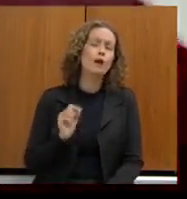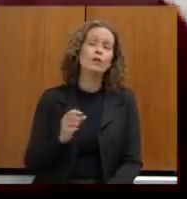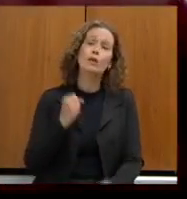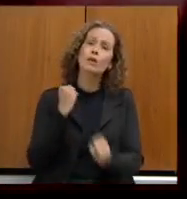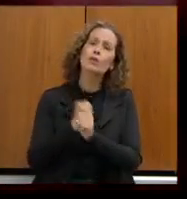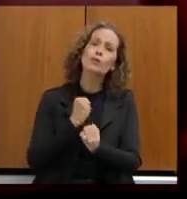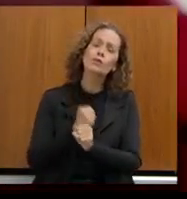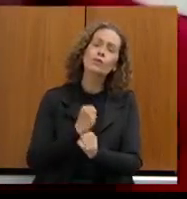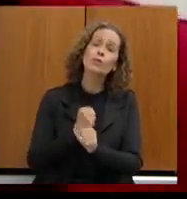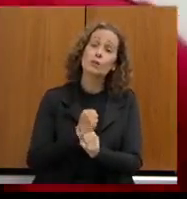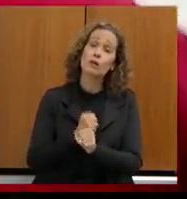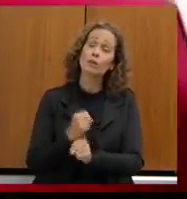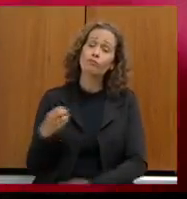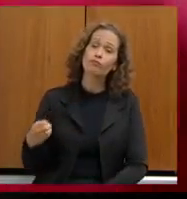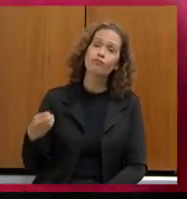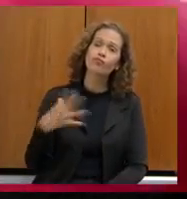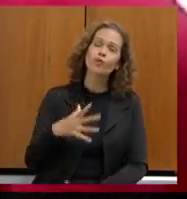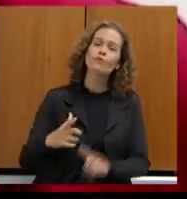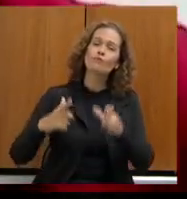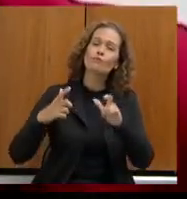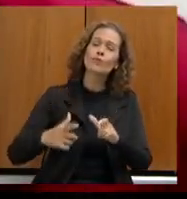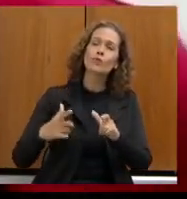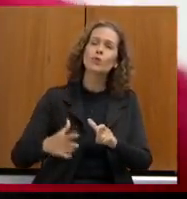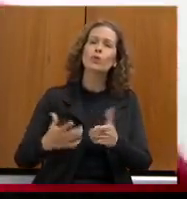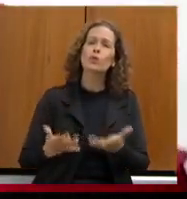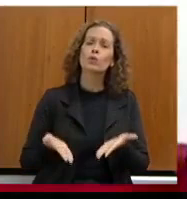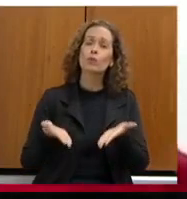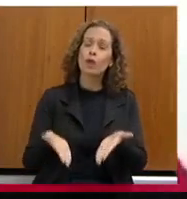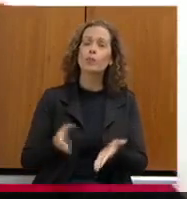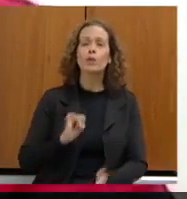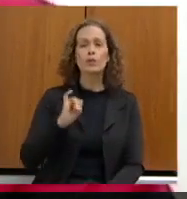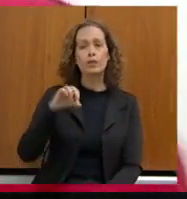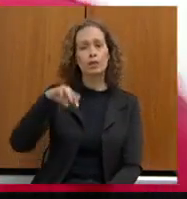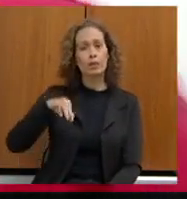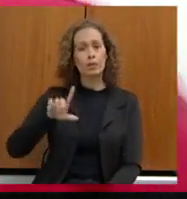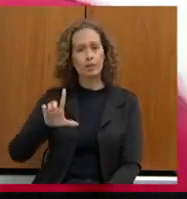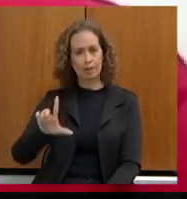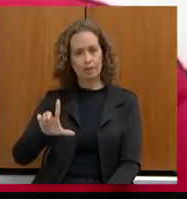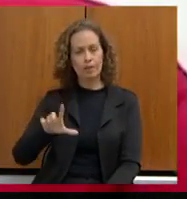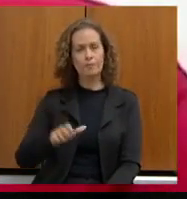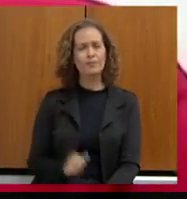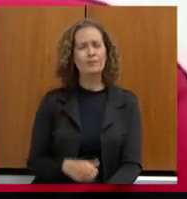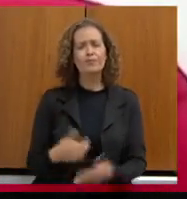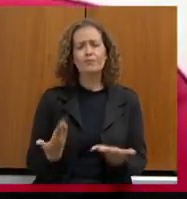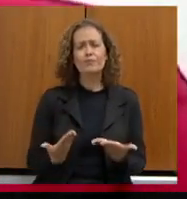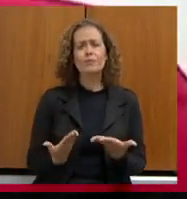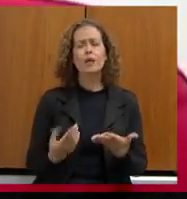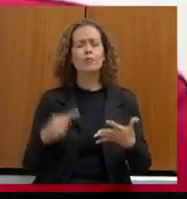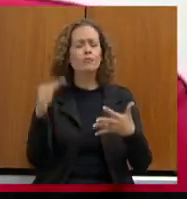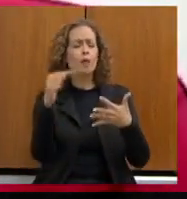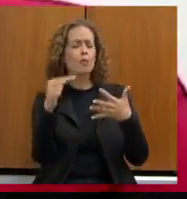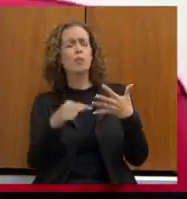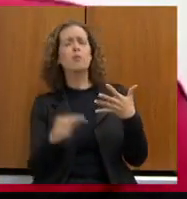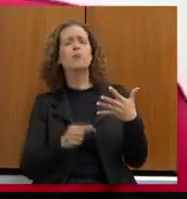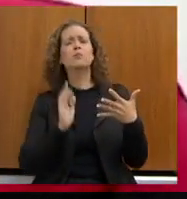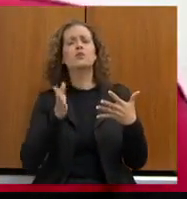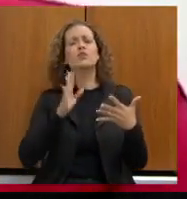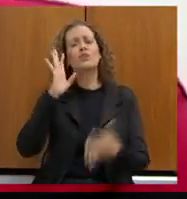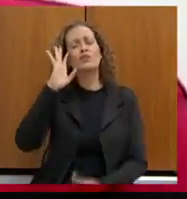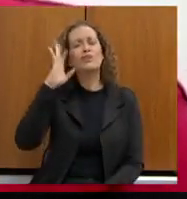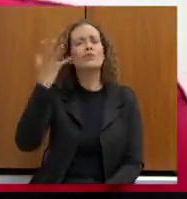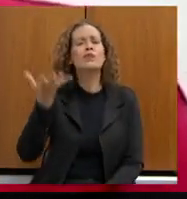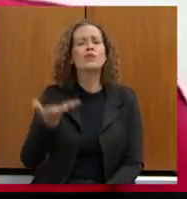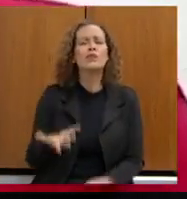a Nova Sede para o link. Mestre legal é isso quais as medidas já tomadas as medidas